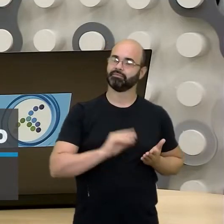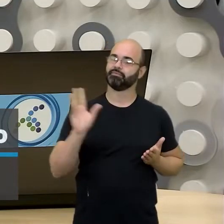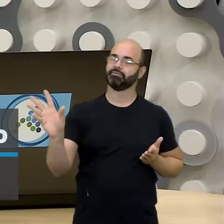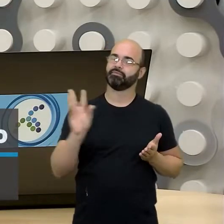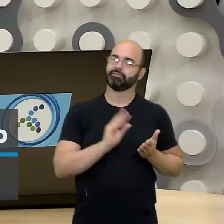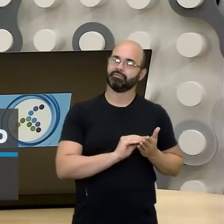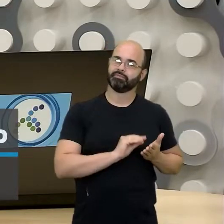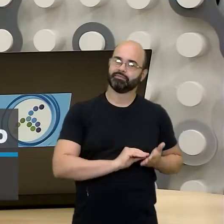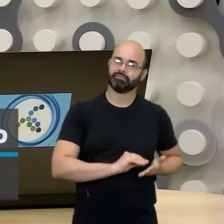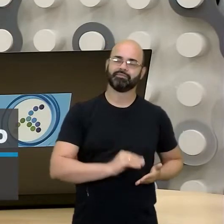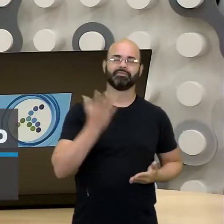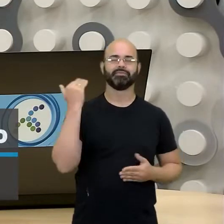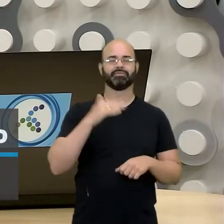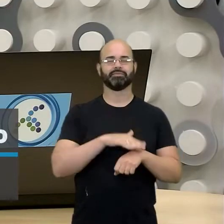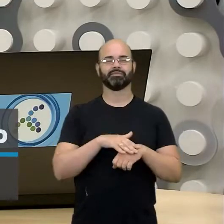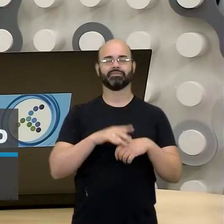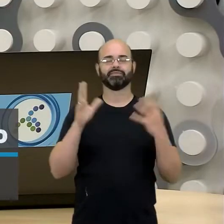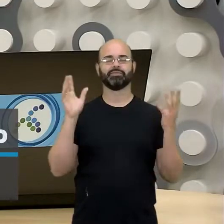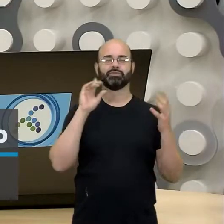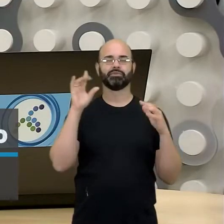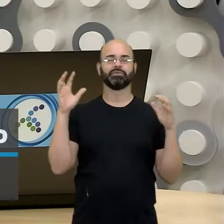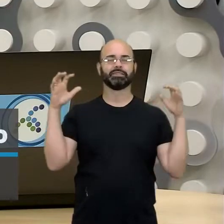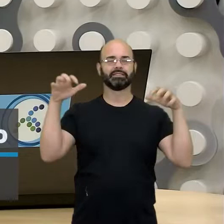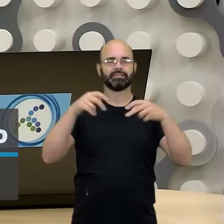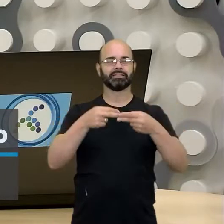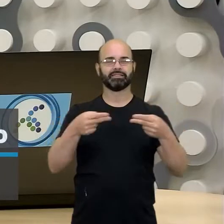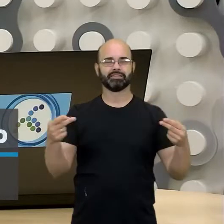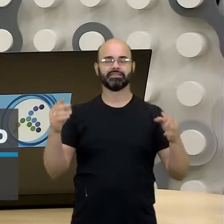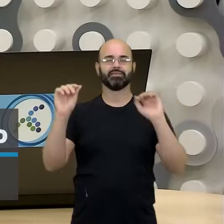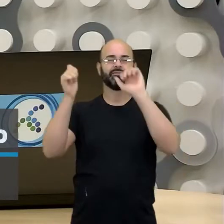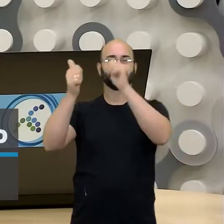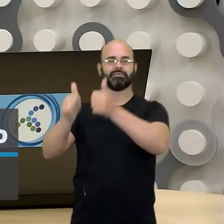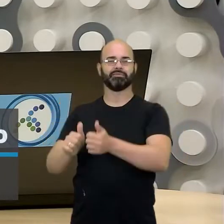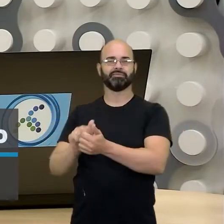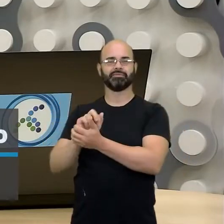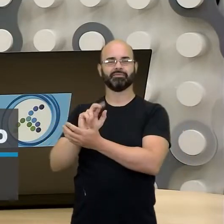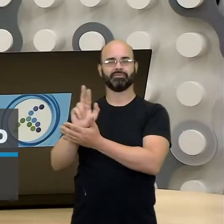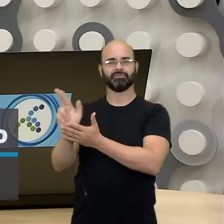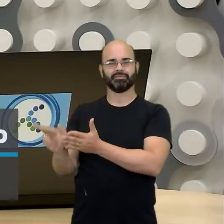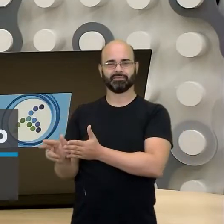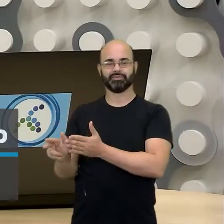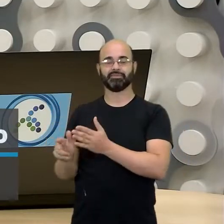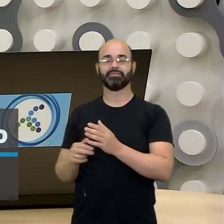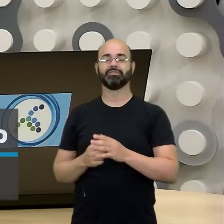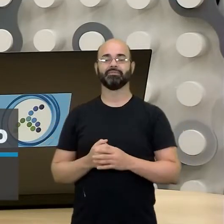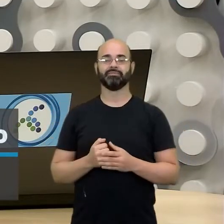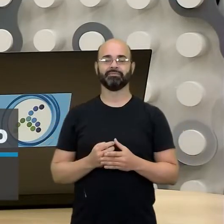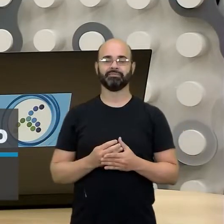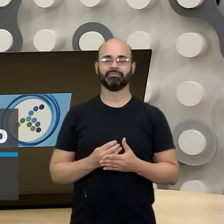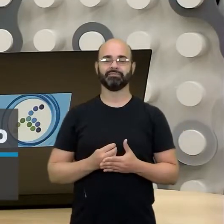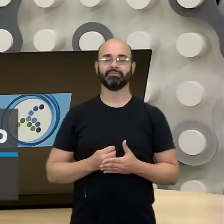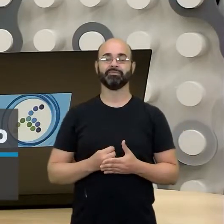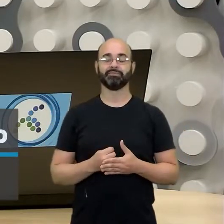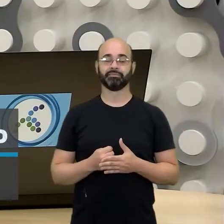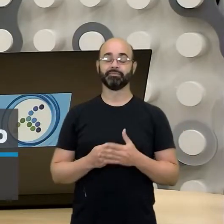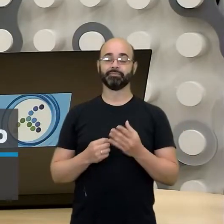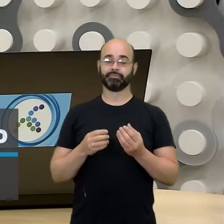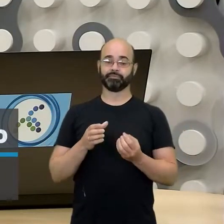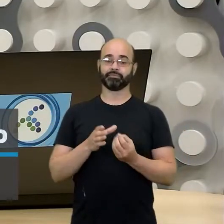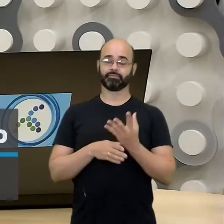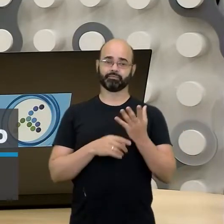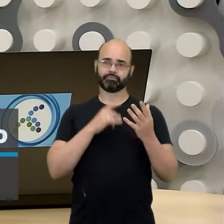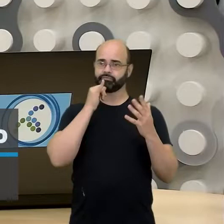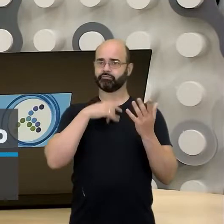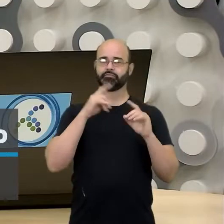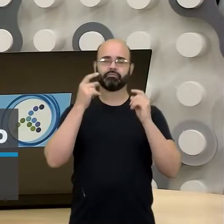sobre criaturas, a gente falou sobre deuses. É legal, então, quando você construir o glossário, você coloca a definição daquele ser, né? Então,